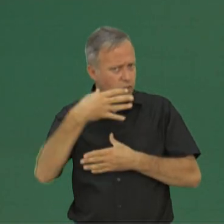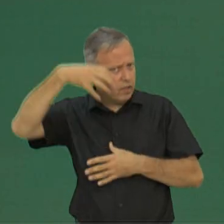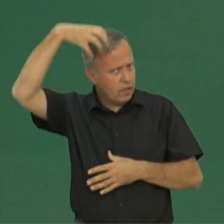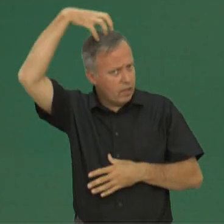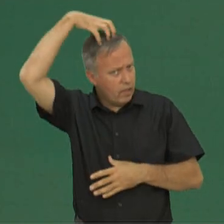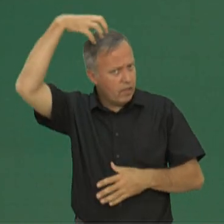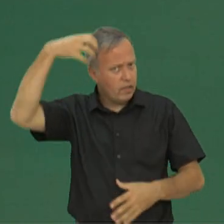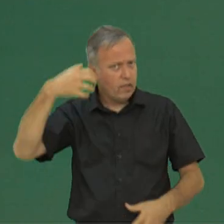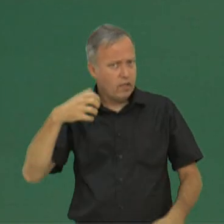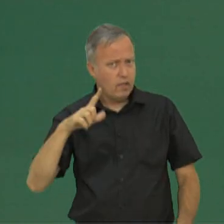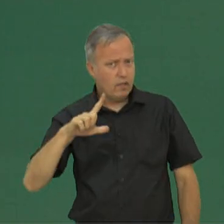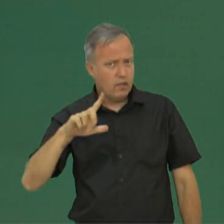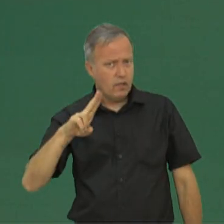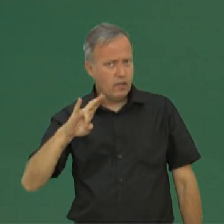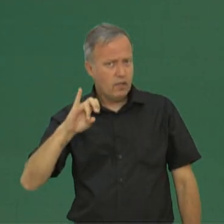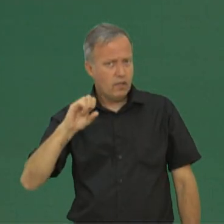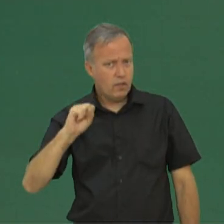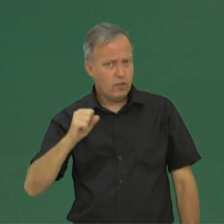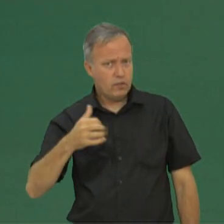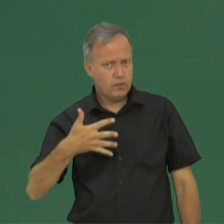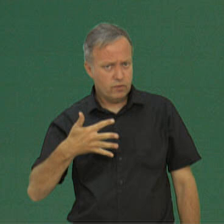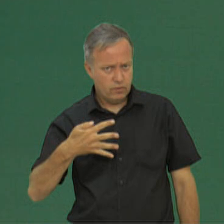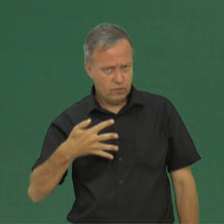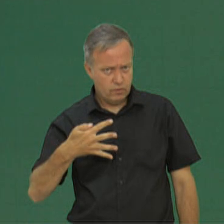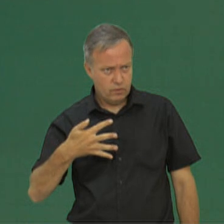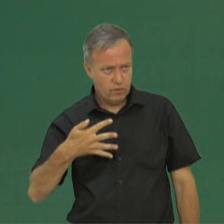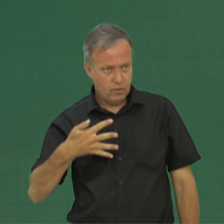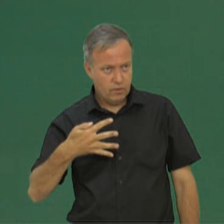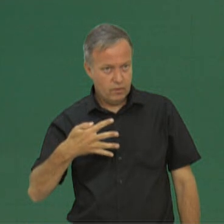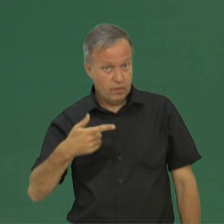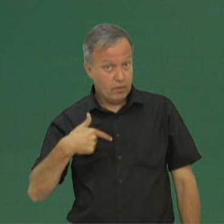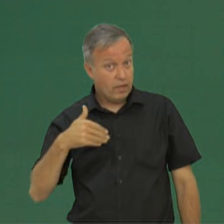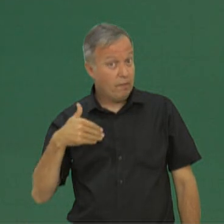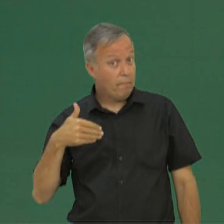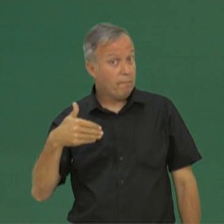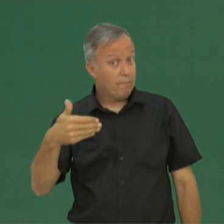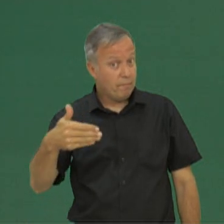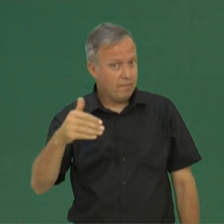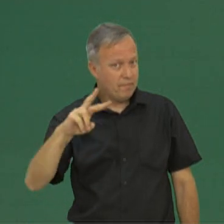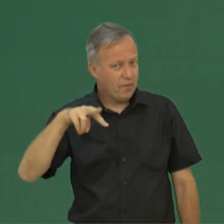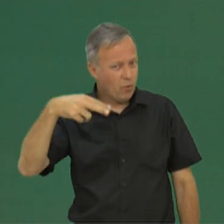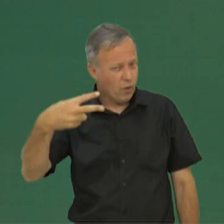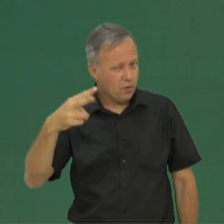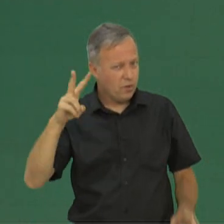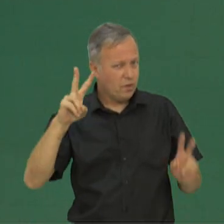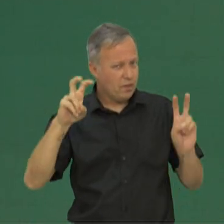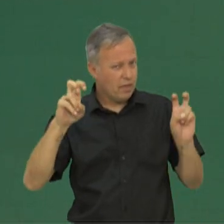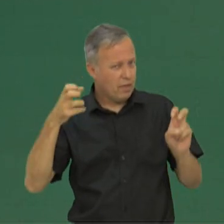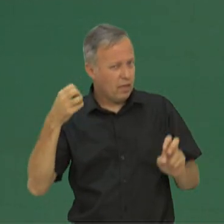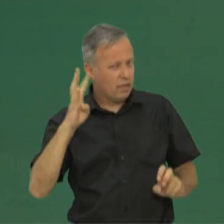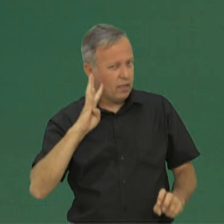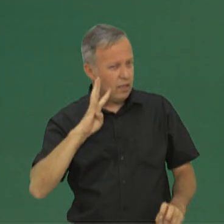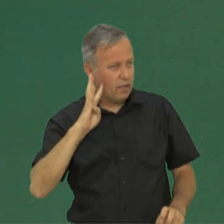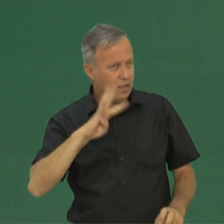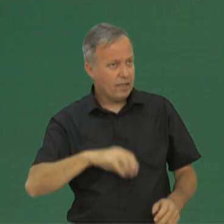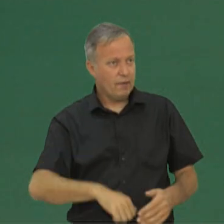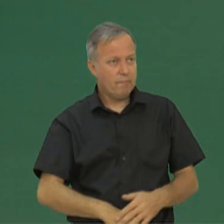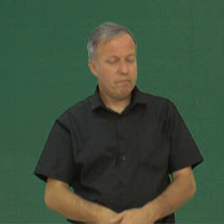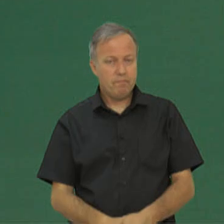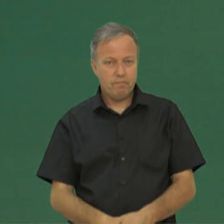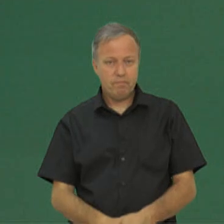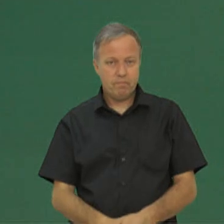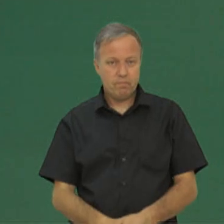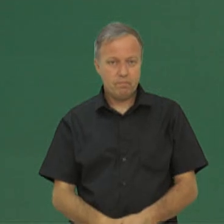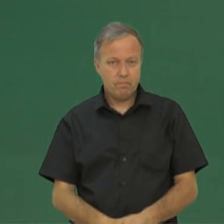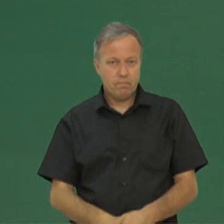XIV, certo? Certinho? Então, vamos seguir em frente para ver o que a gente tem aqui? Vamos lá? Temos